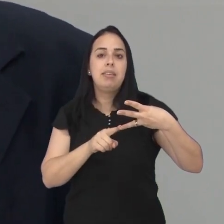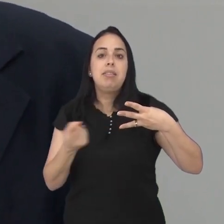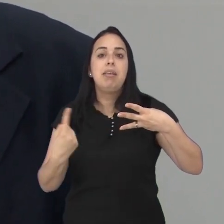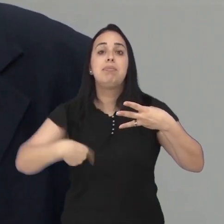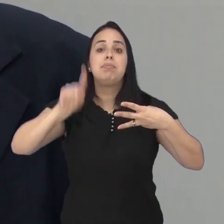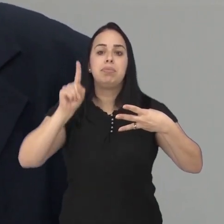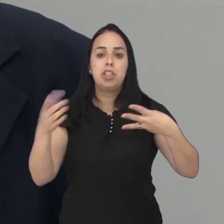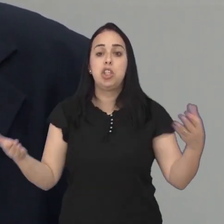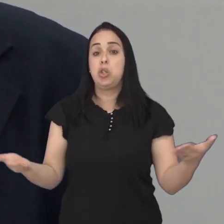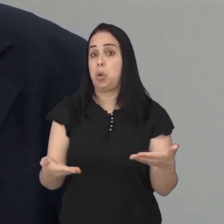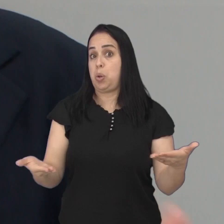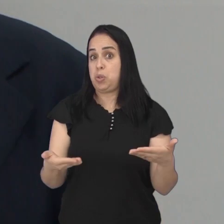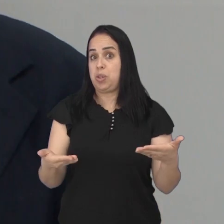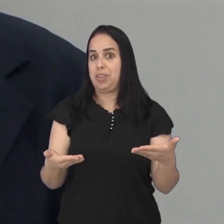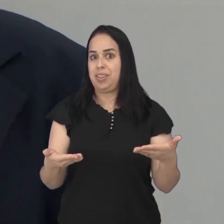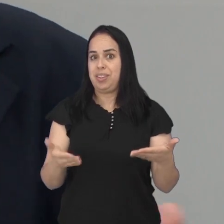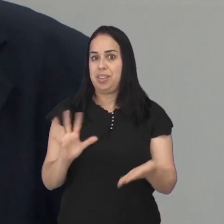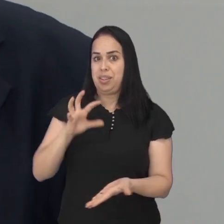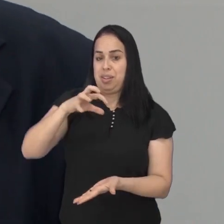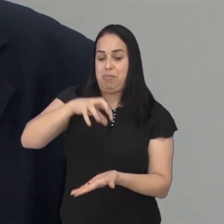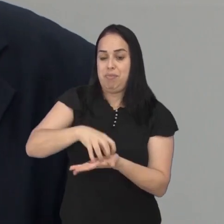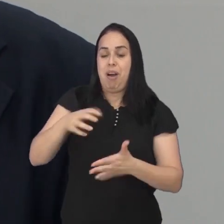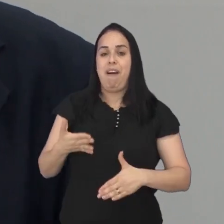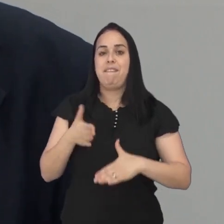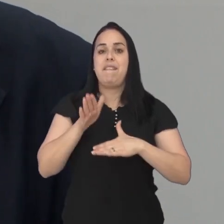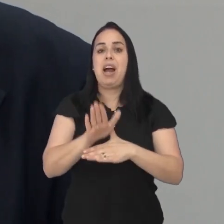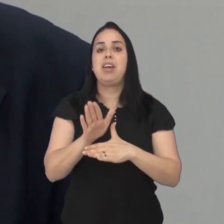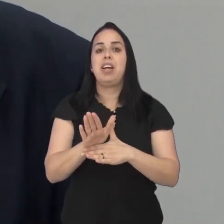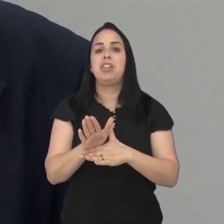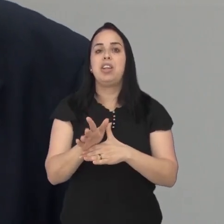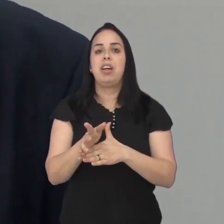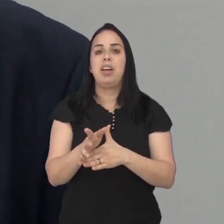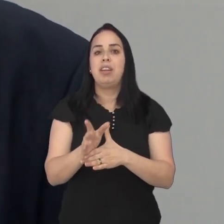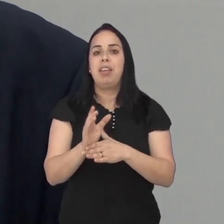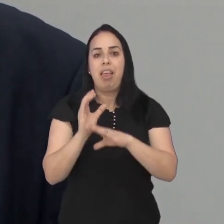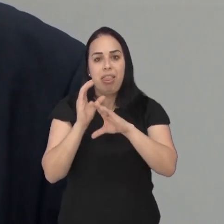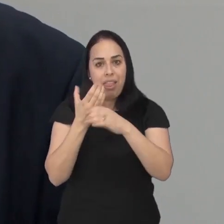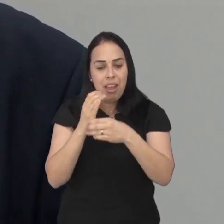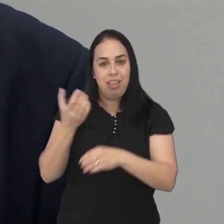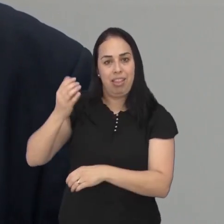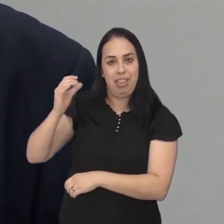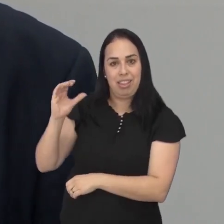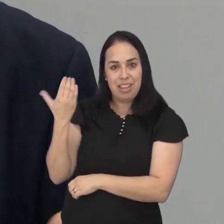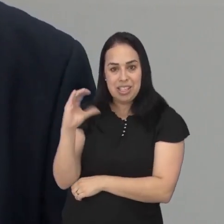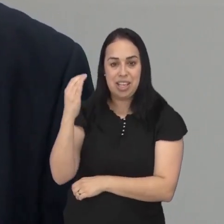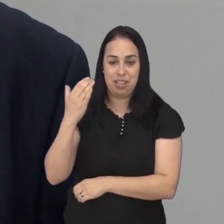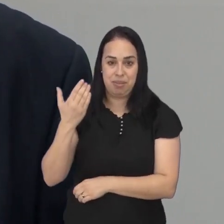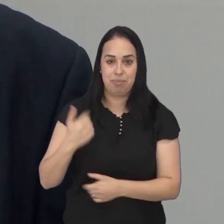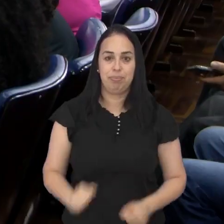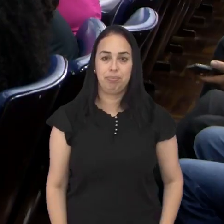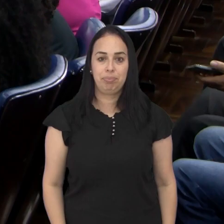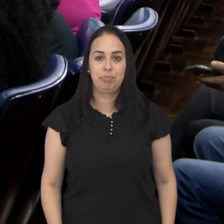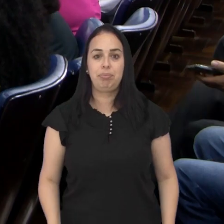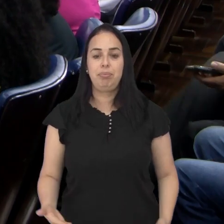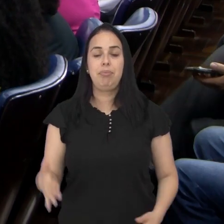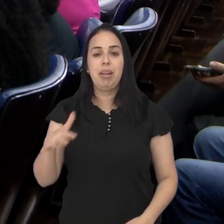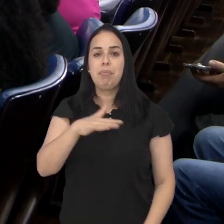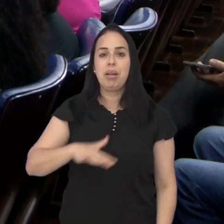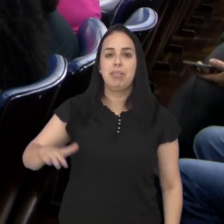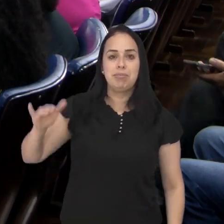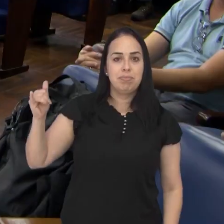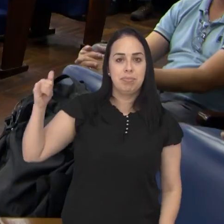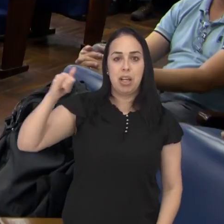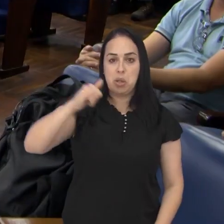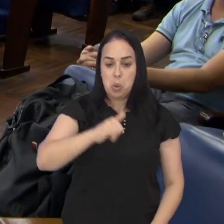e extensão. E hoje o laboratório vai contribuir com o desenvolvimento científico, né, mais um laboratório. E para o